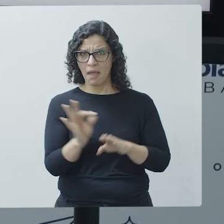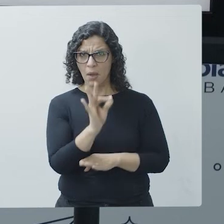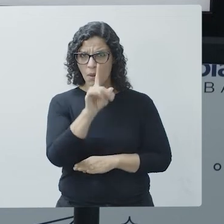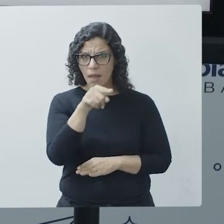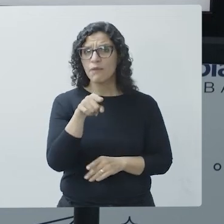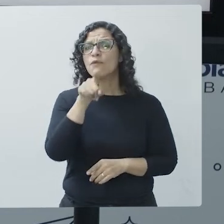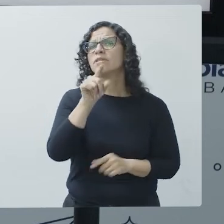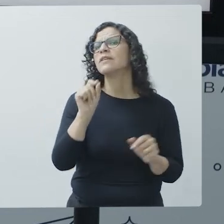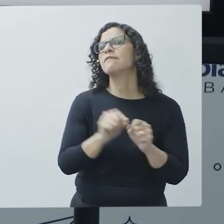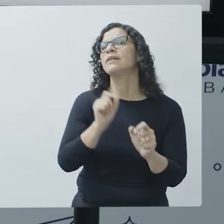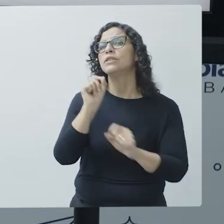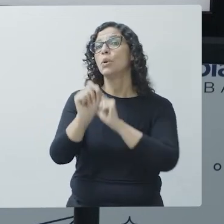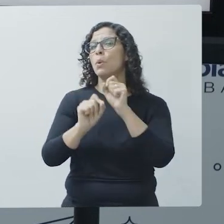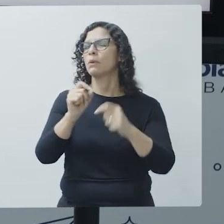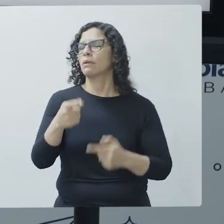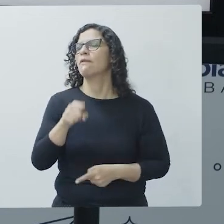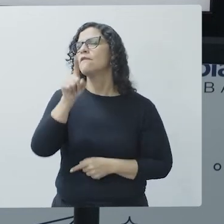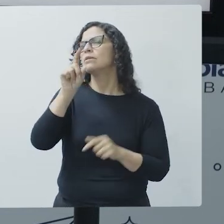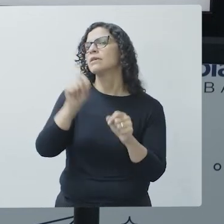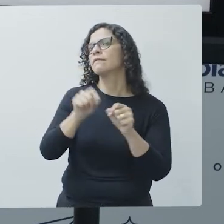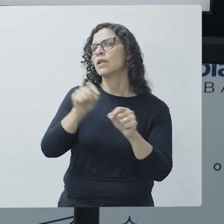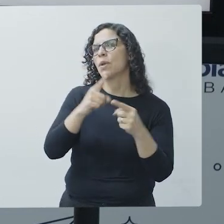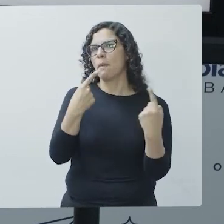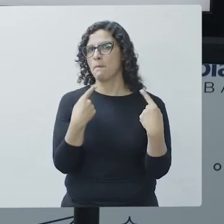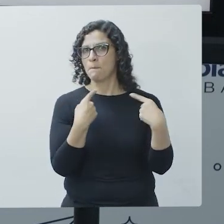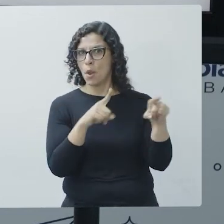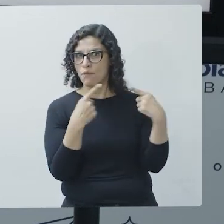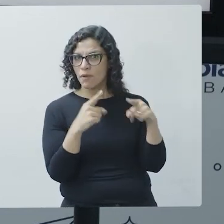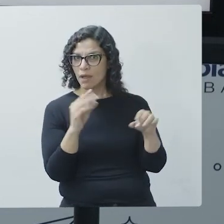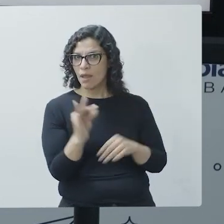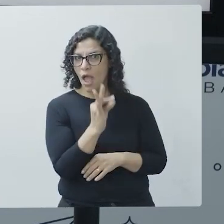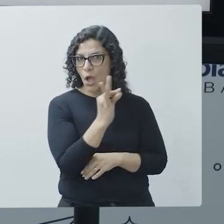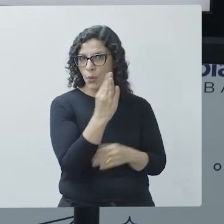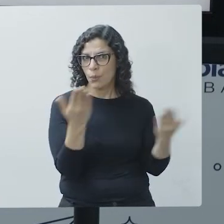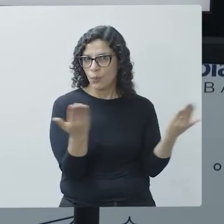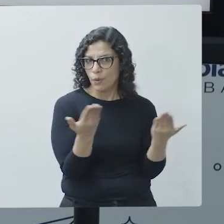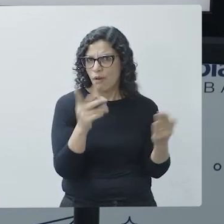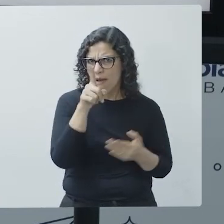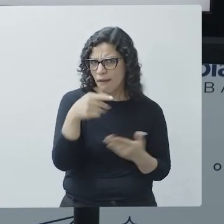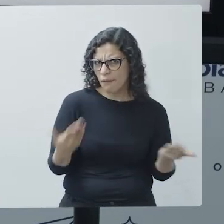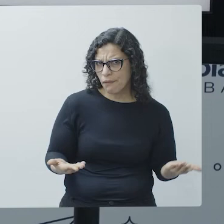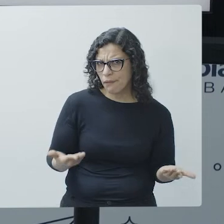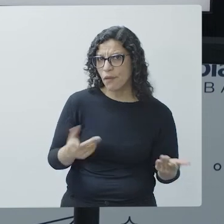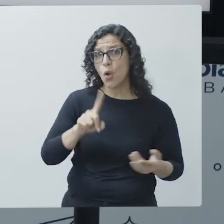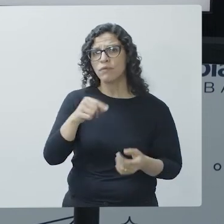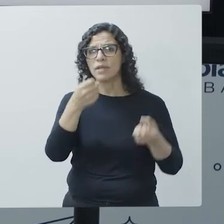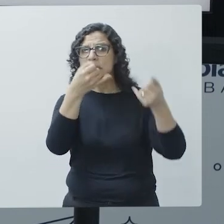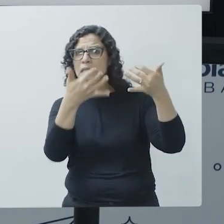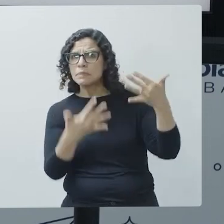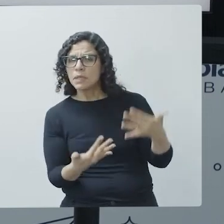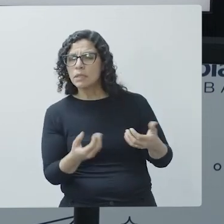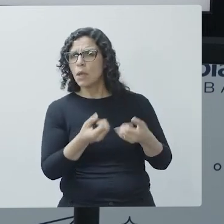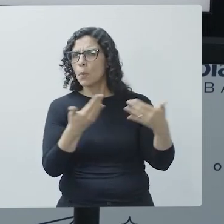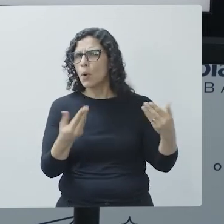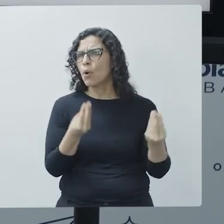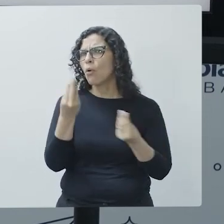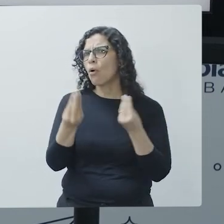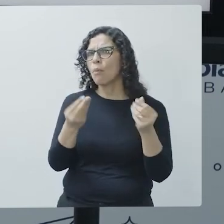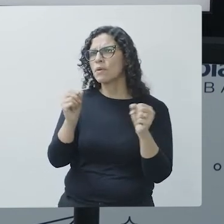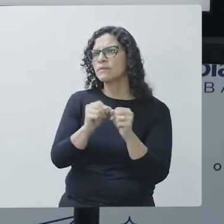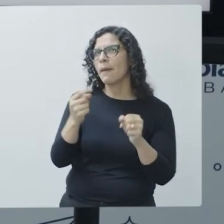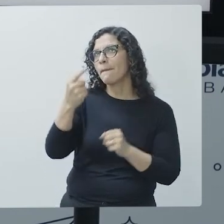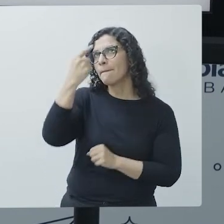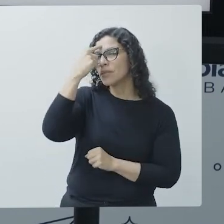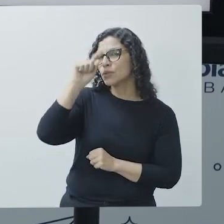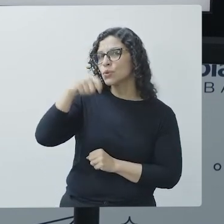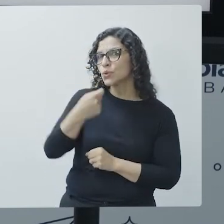Se fosse você, o que você faria? Você provocaria alguma coisa? Você explicaria? Como será que você